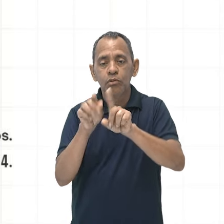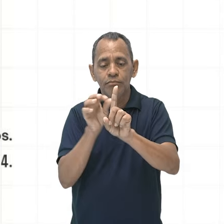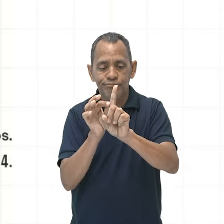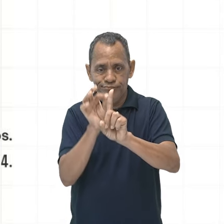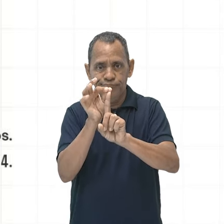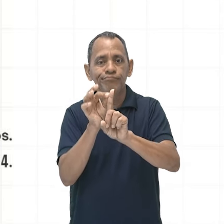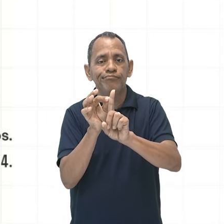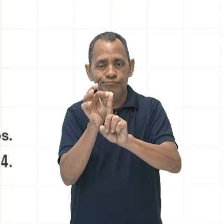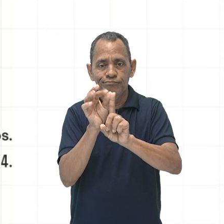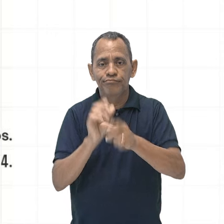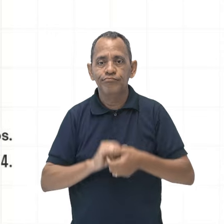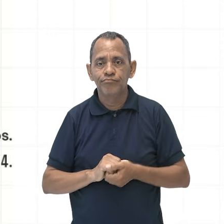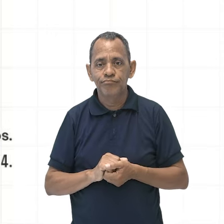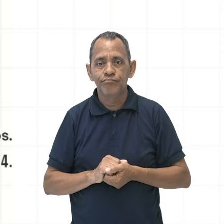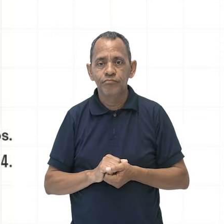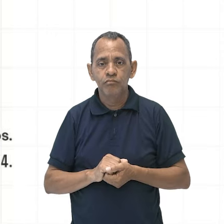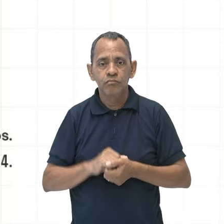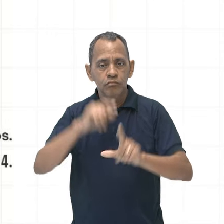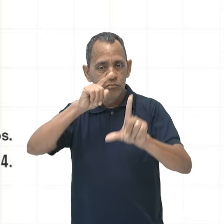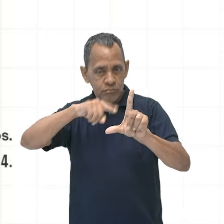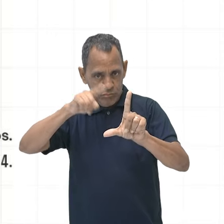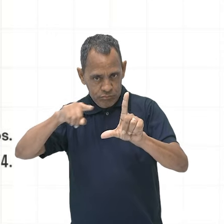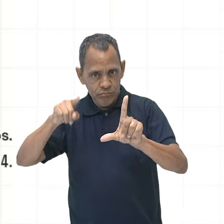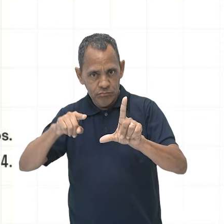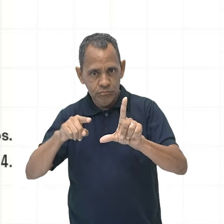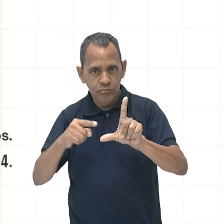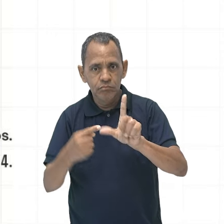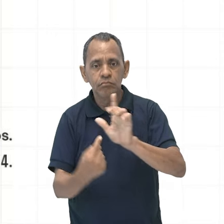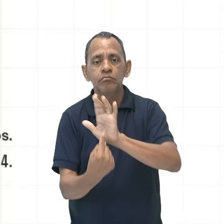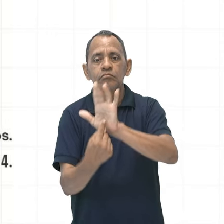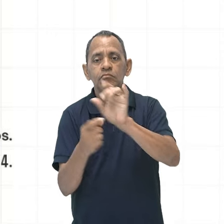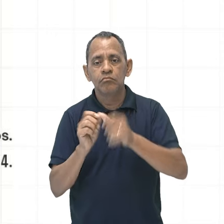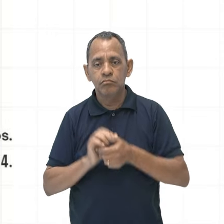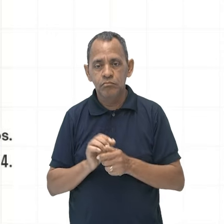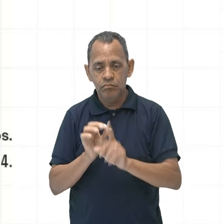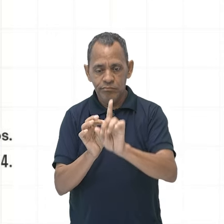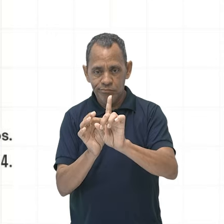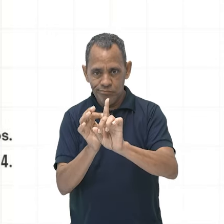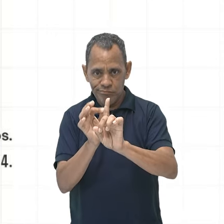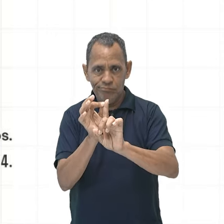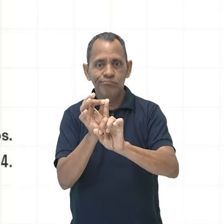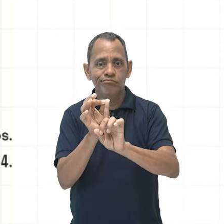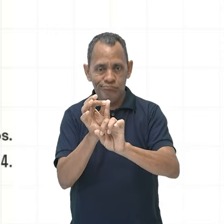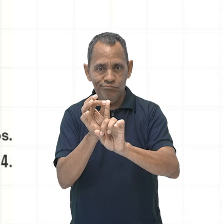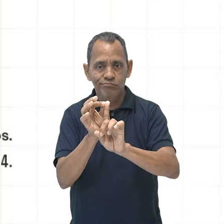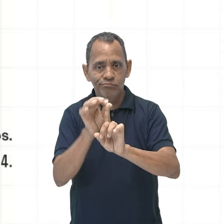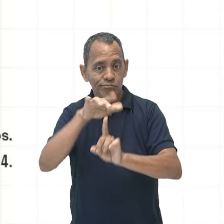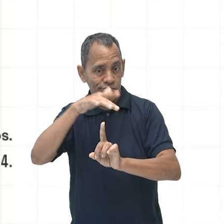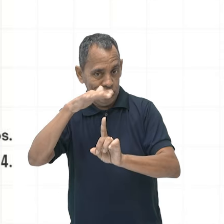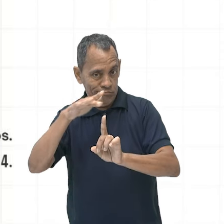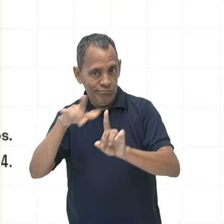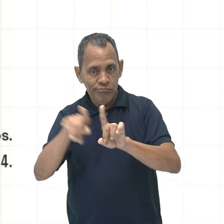que eu já mostrei para vocês, que é a temperatura média nos 12 primeiros dias de junho de 2018. Tem o